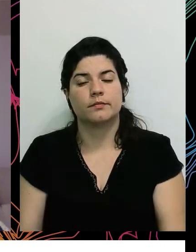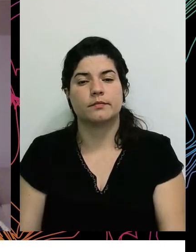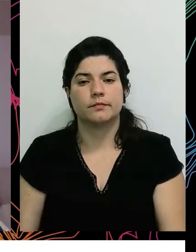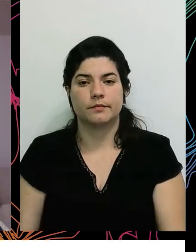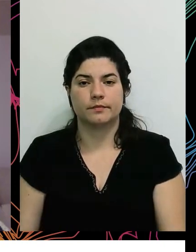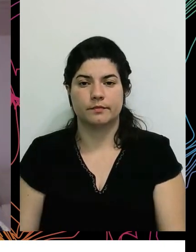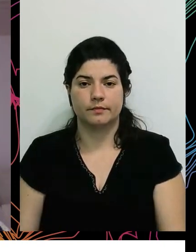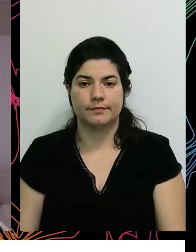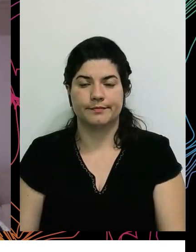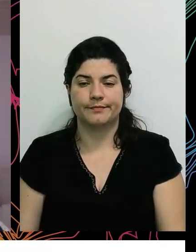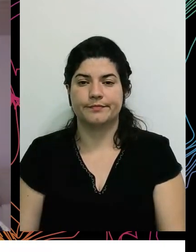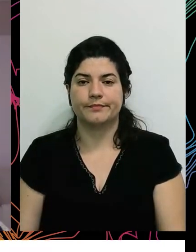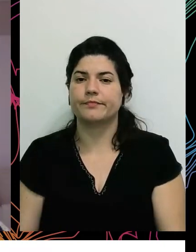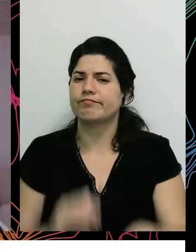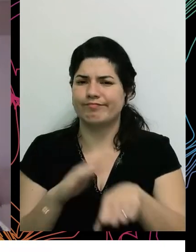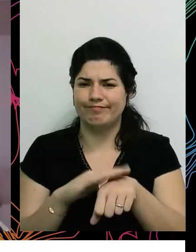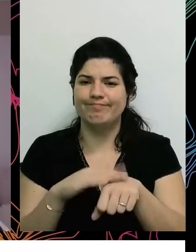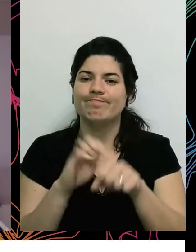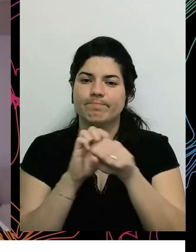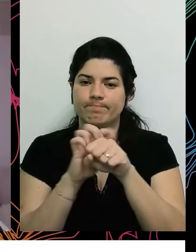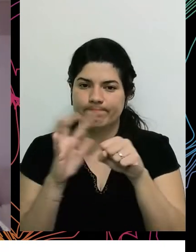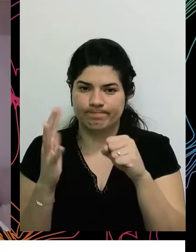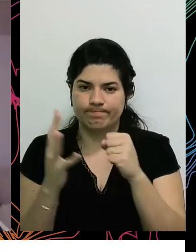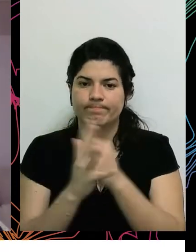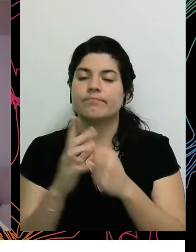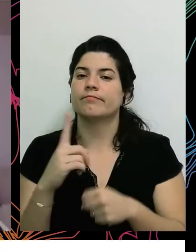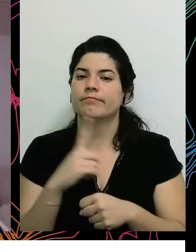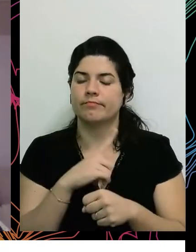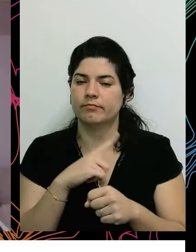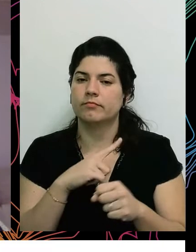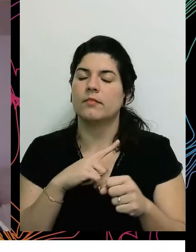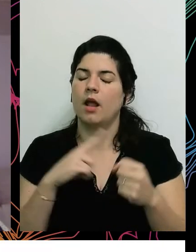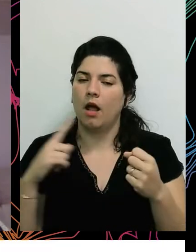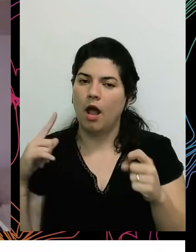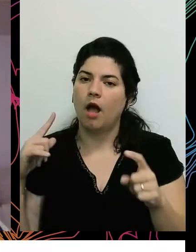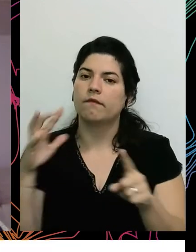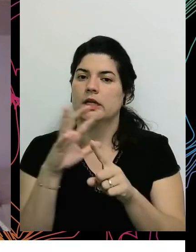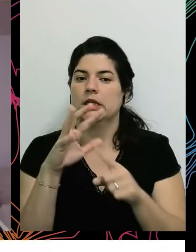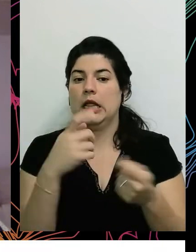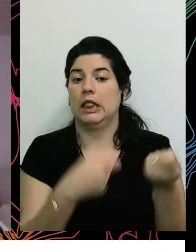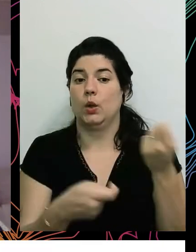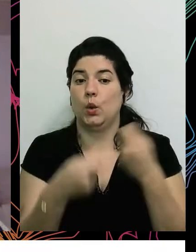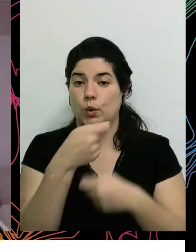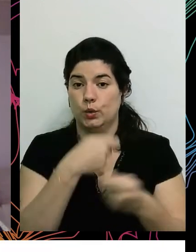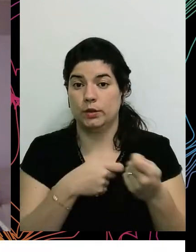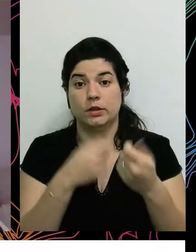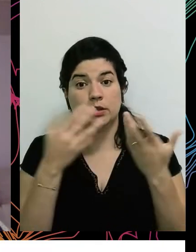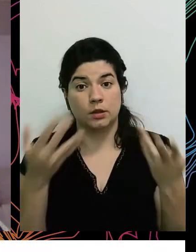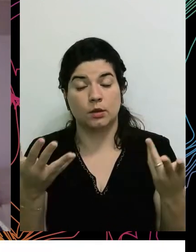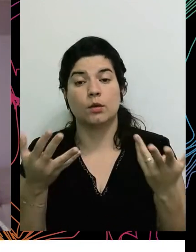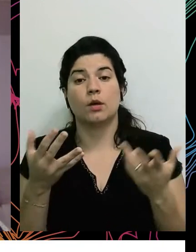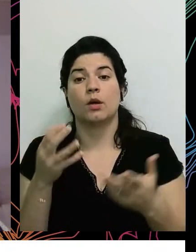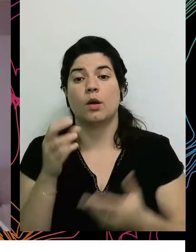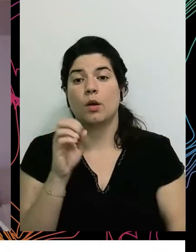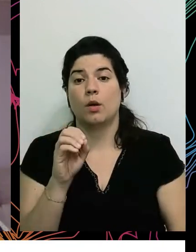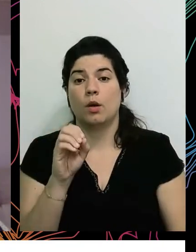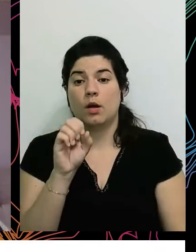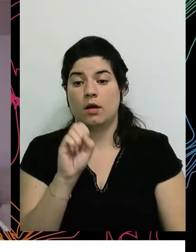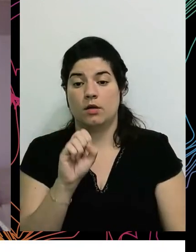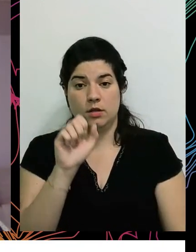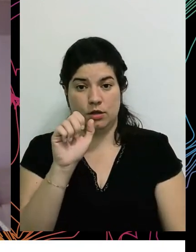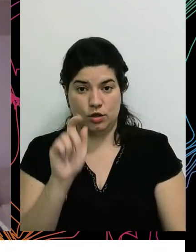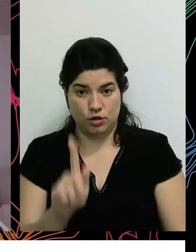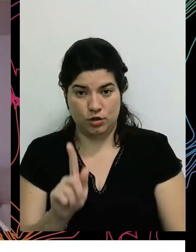esse momento pandêmico trouxe de ameaça para os seus negócios. E a agenda, então, ESG, tal Environmental, Social